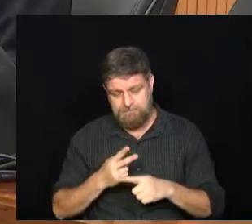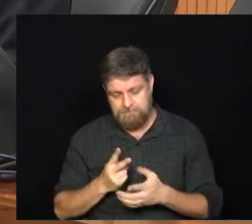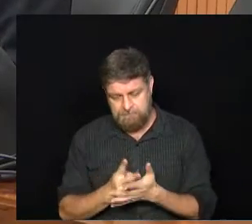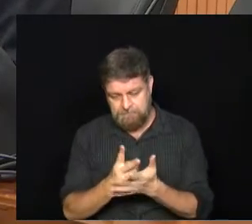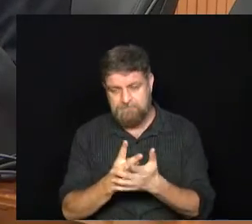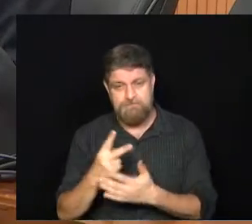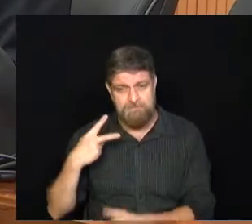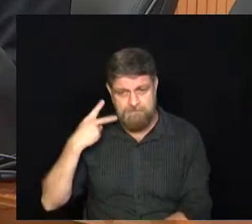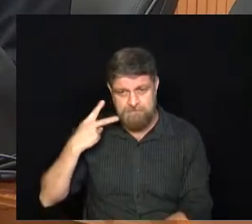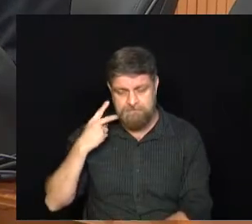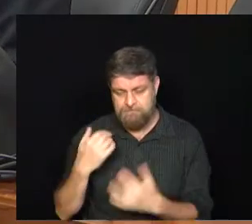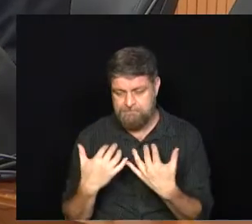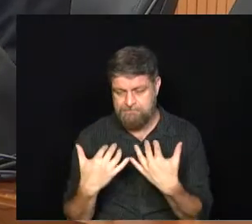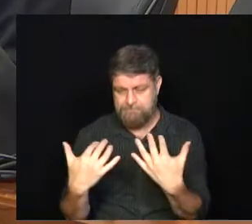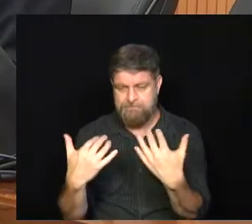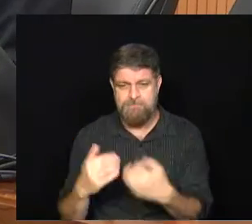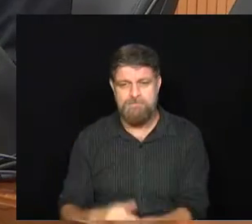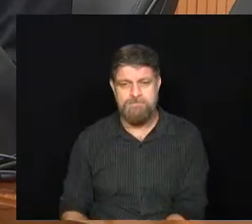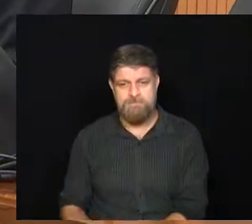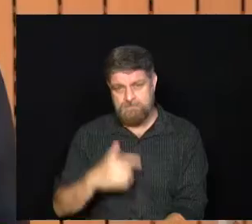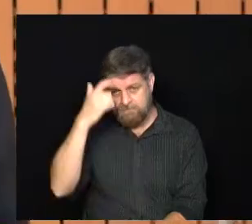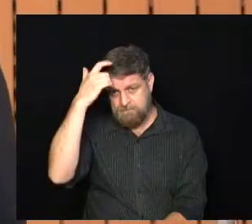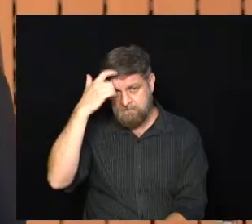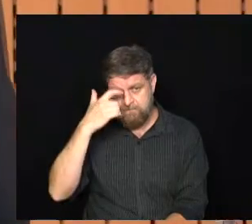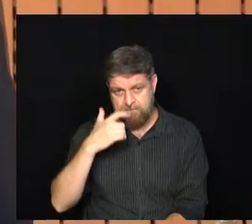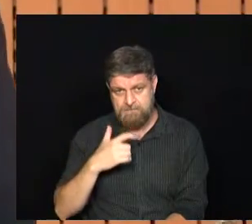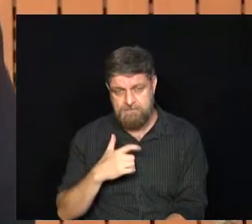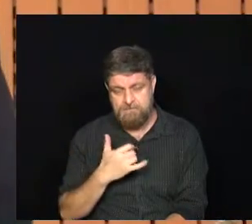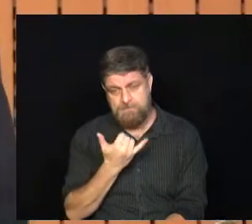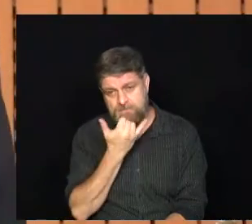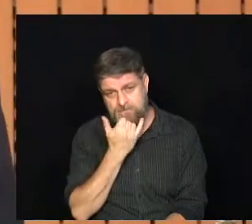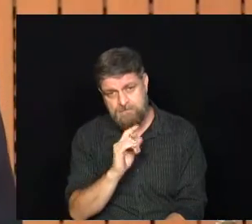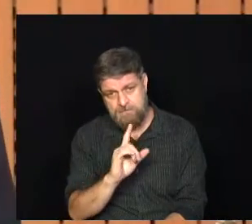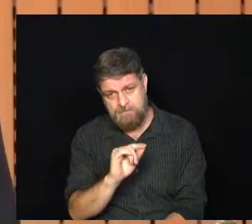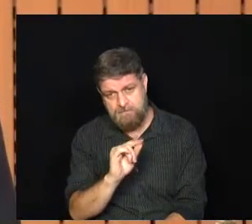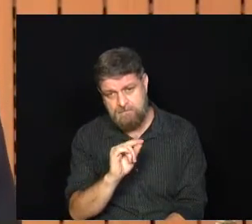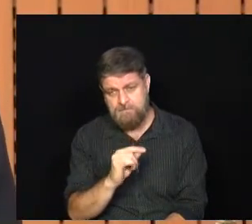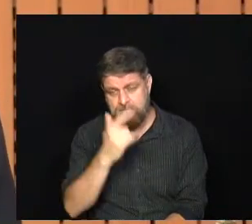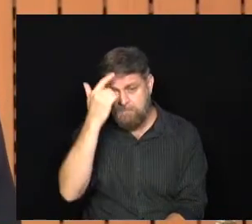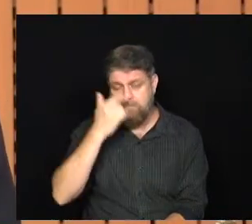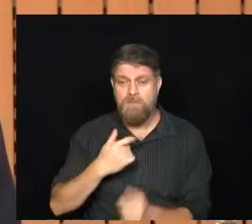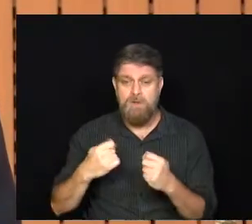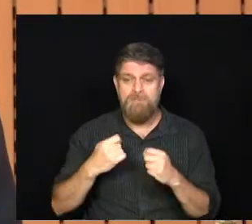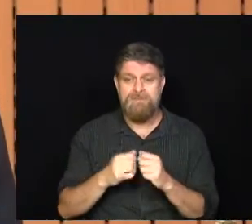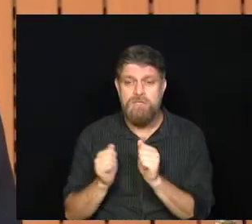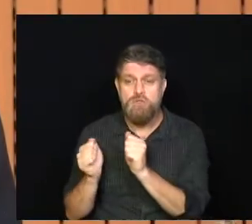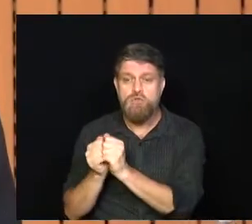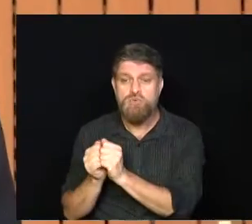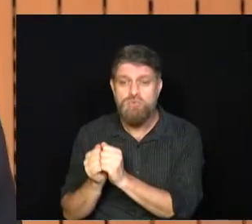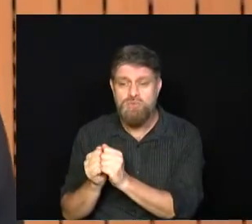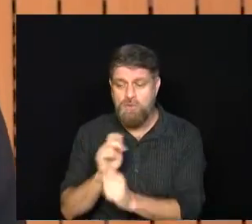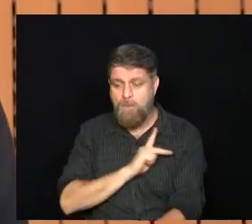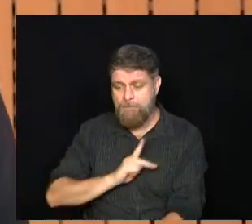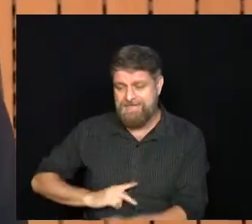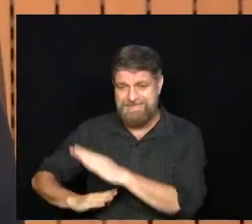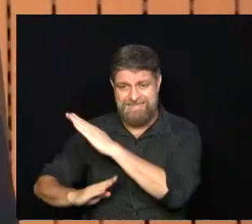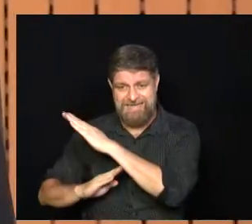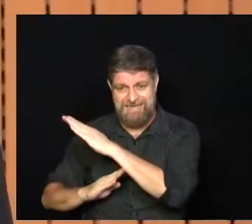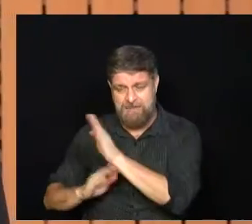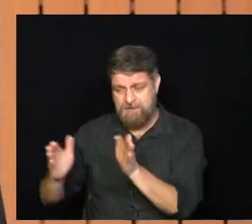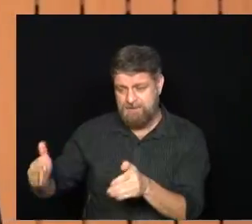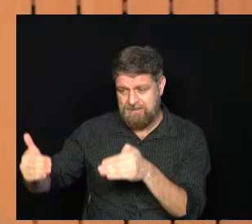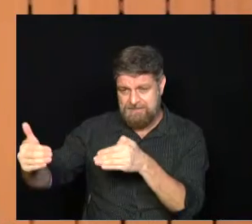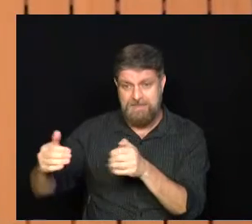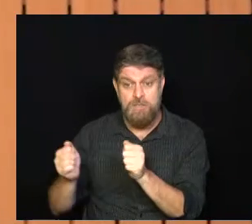vereadores. Eu estava pedindo desculpas ao presidente para ir à presidência dessa casa para acompanhar